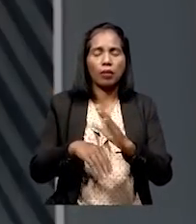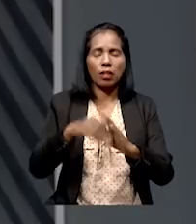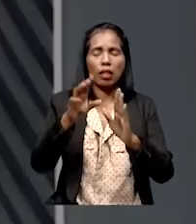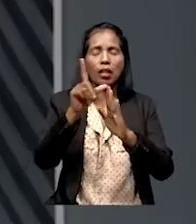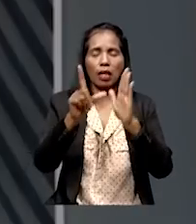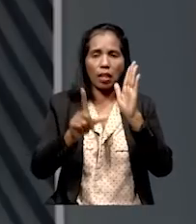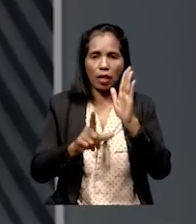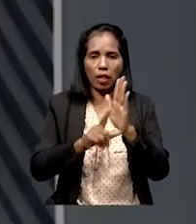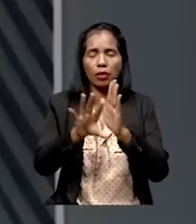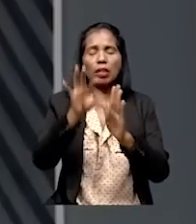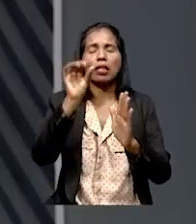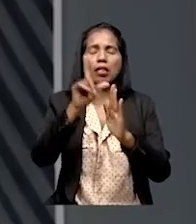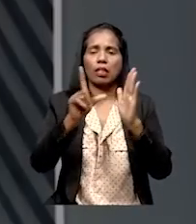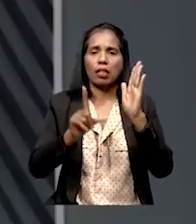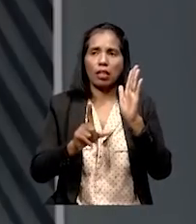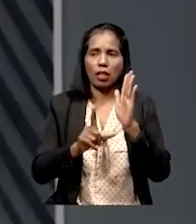mandato,